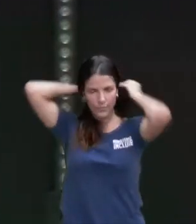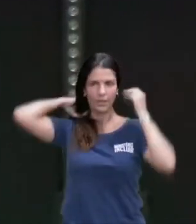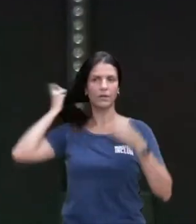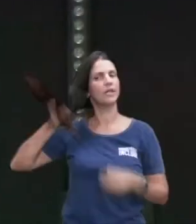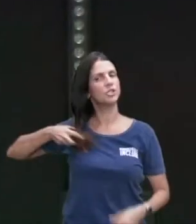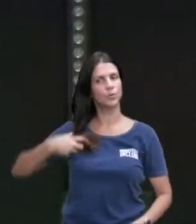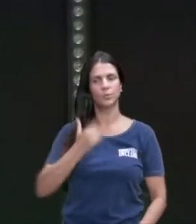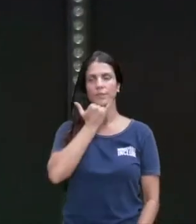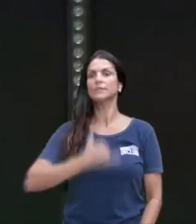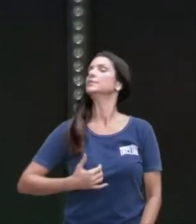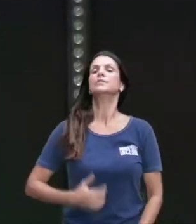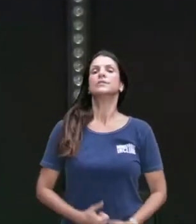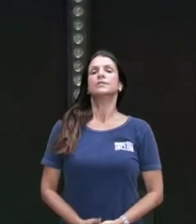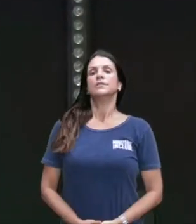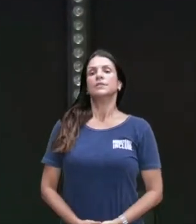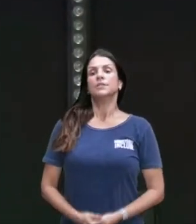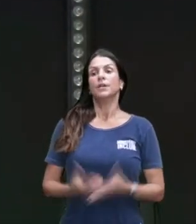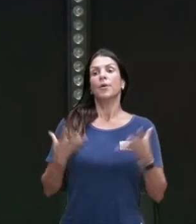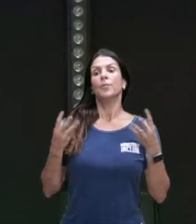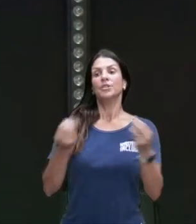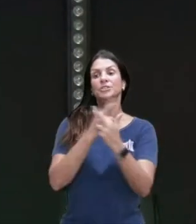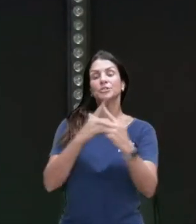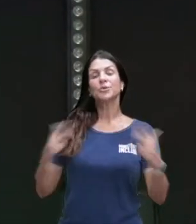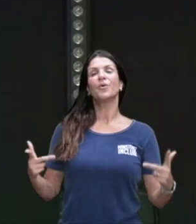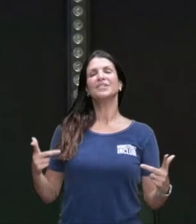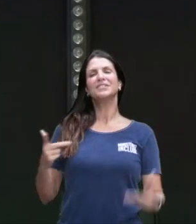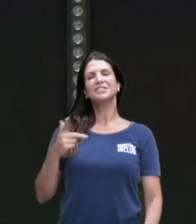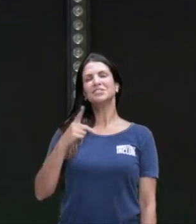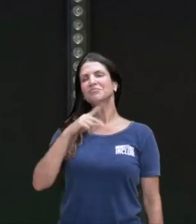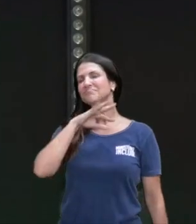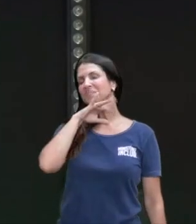tem muita proposta doentes que aceita pela gente